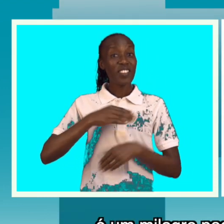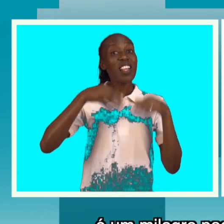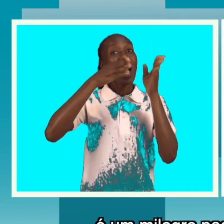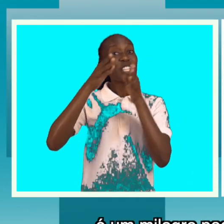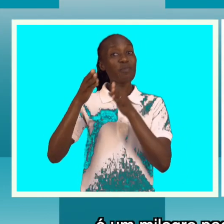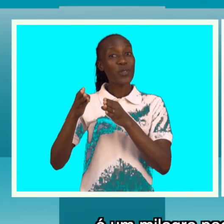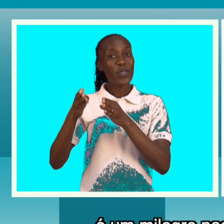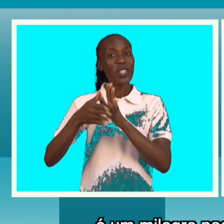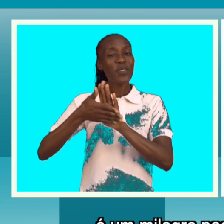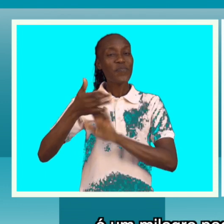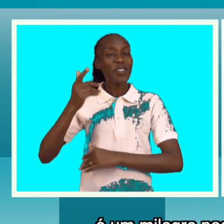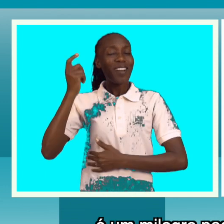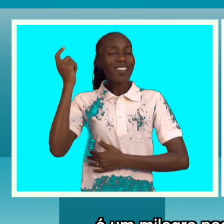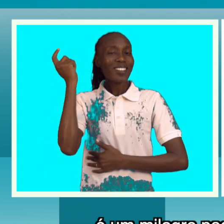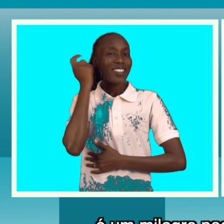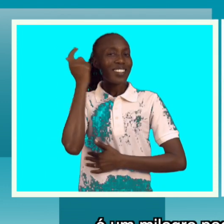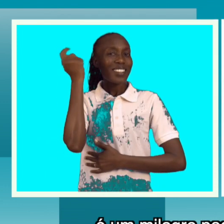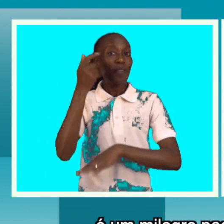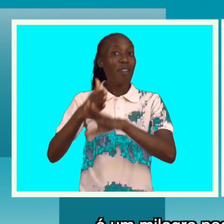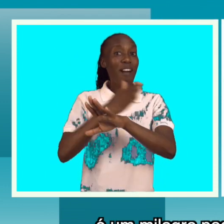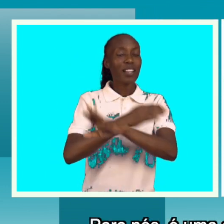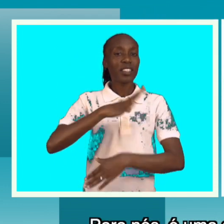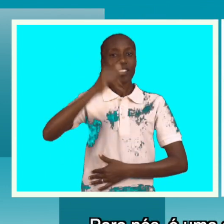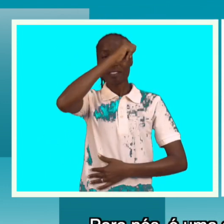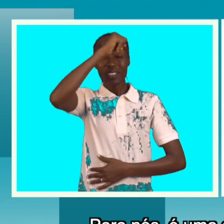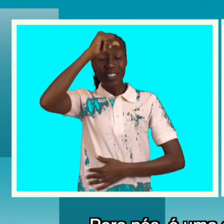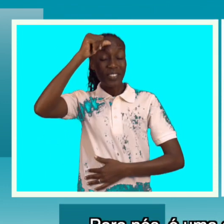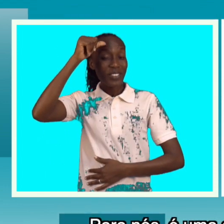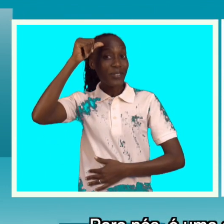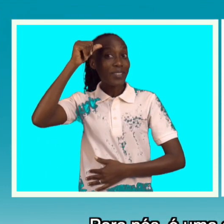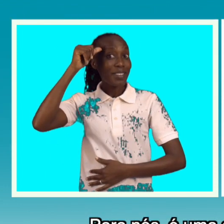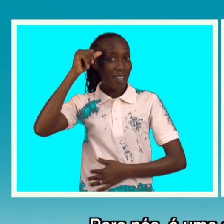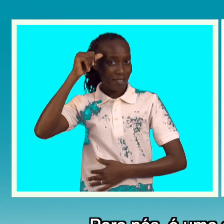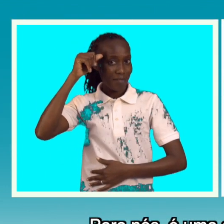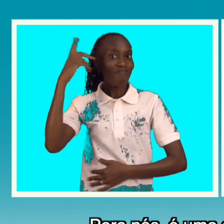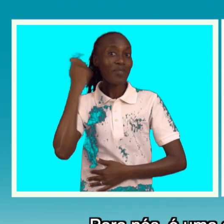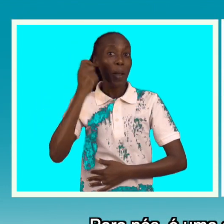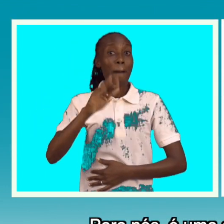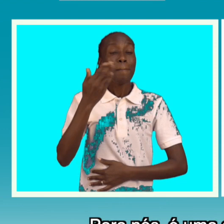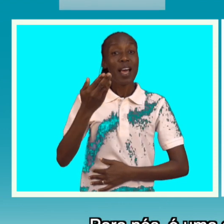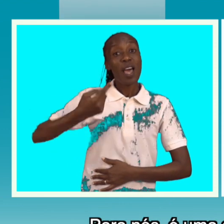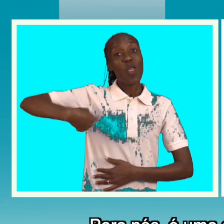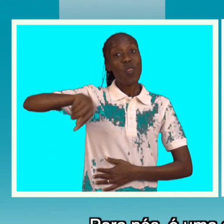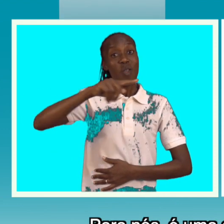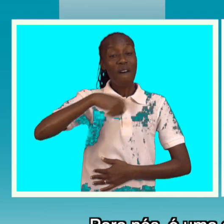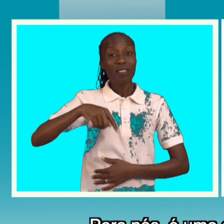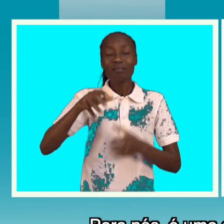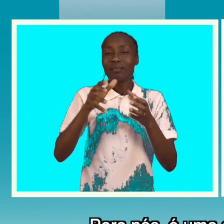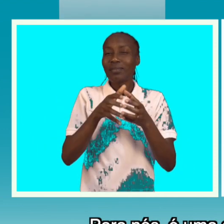a audição àqueles que têm dificuldade auditiva. Então, para nós, é uma grande